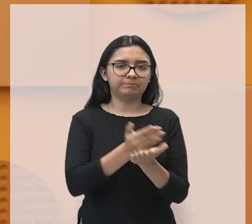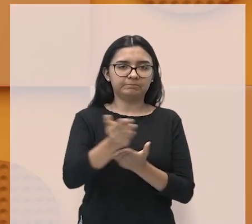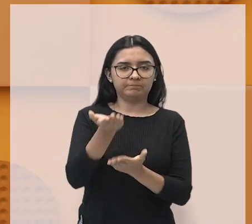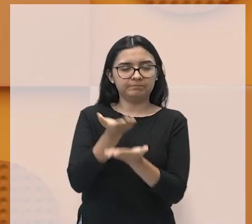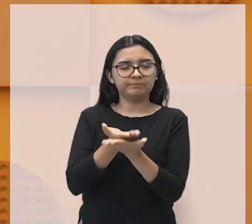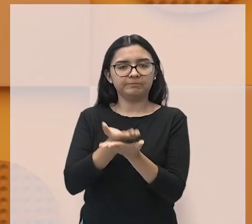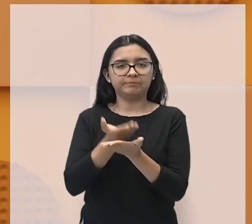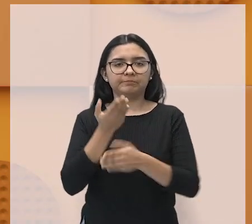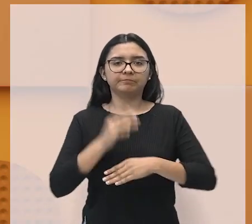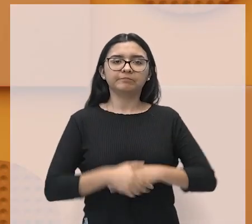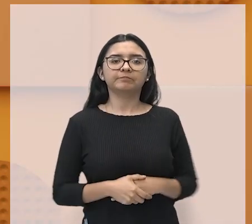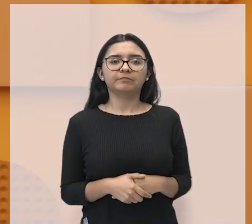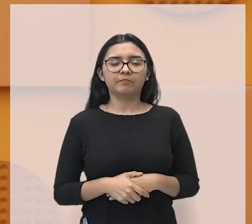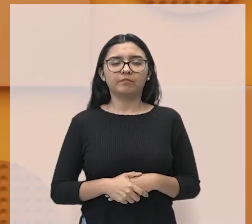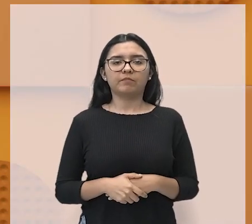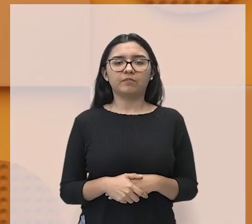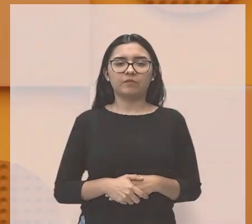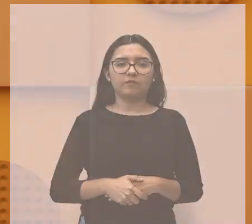dar início à nossa aula.